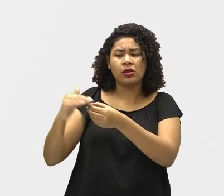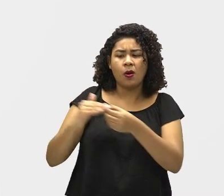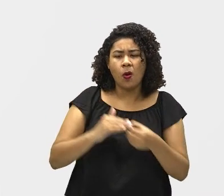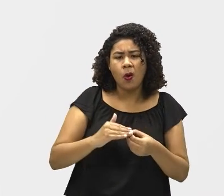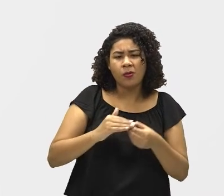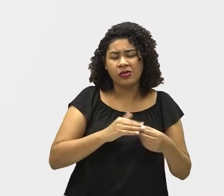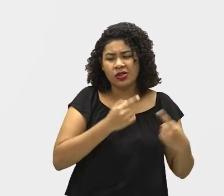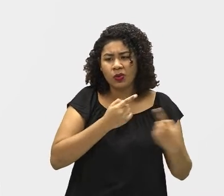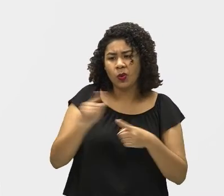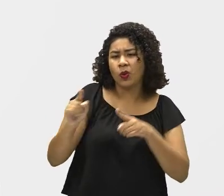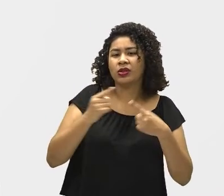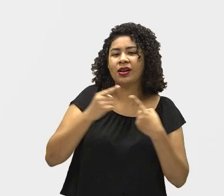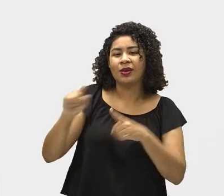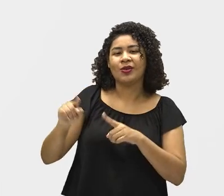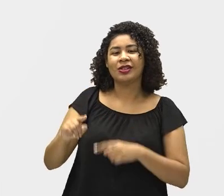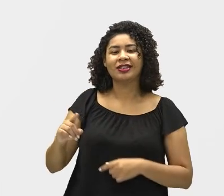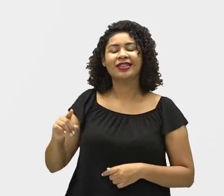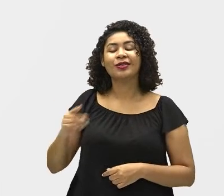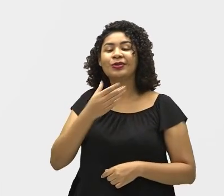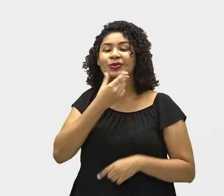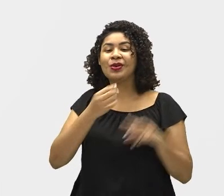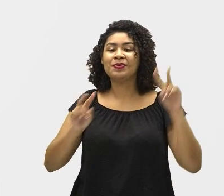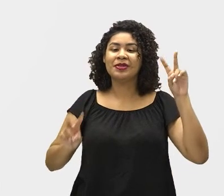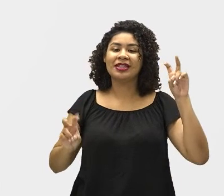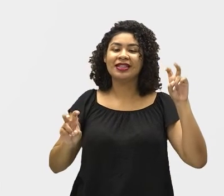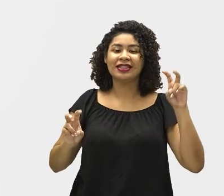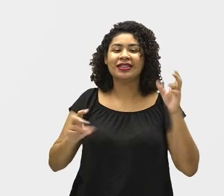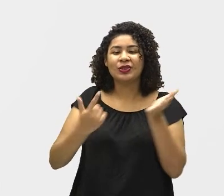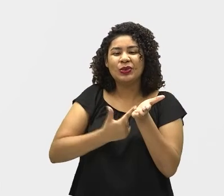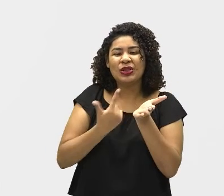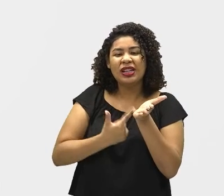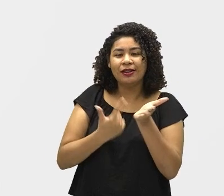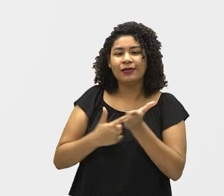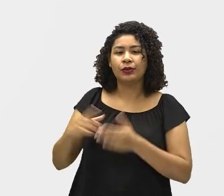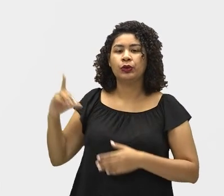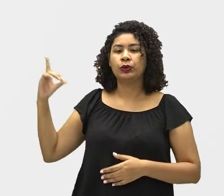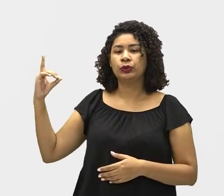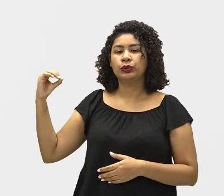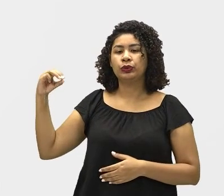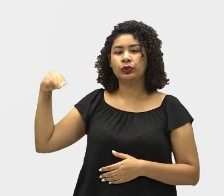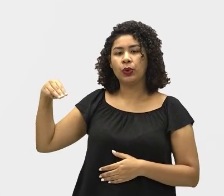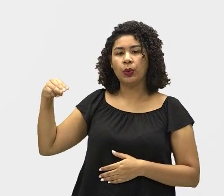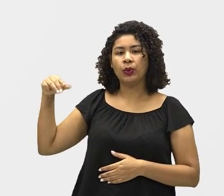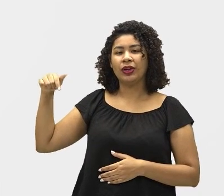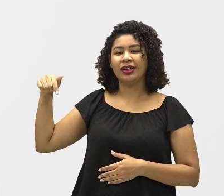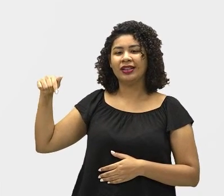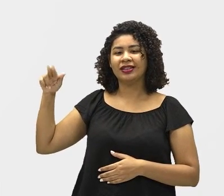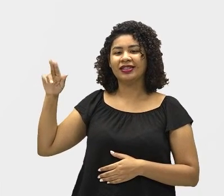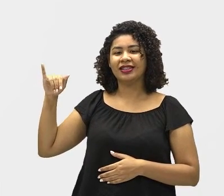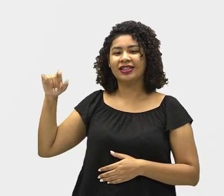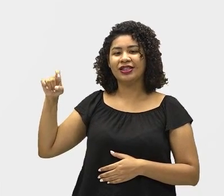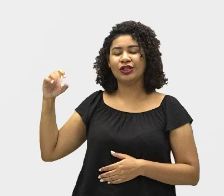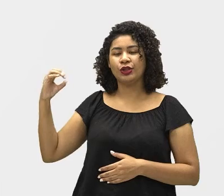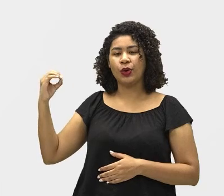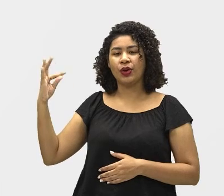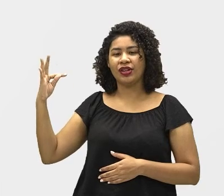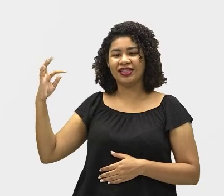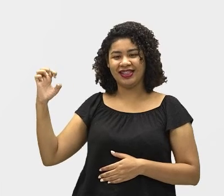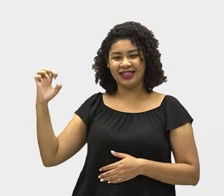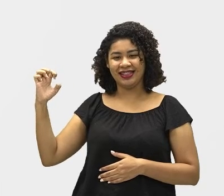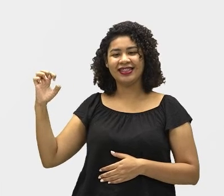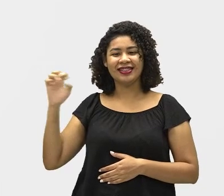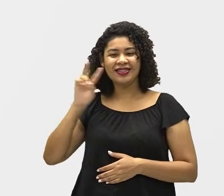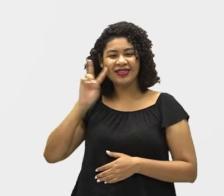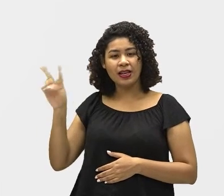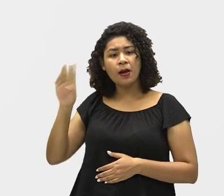ali, que é o Dom Quixote, que é o personagem central dessa história, ok? Que então é uma das